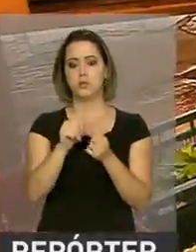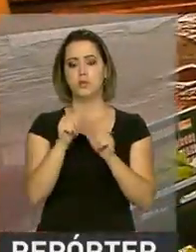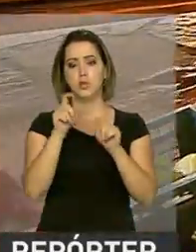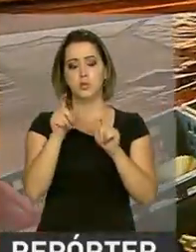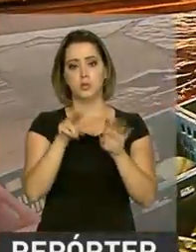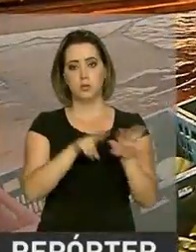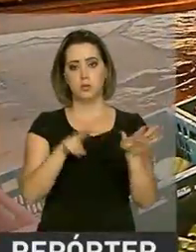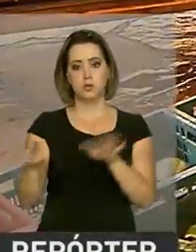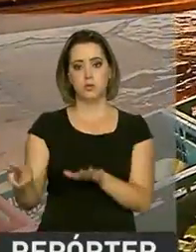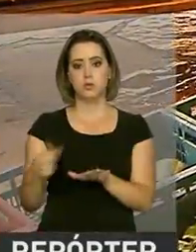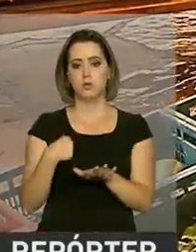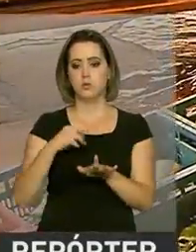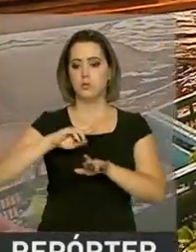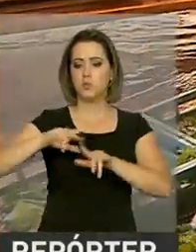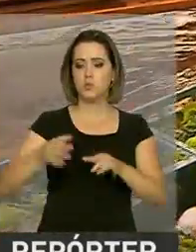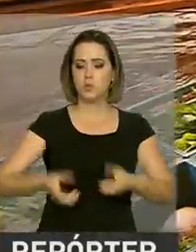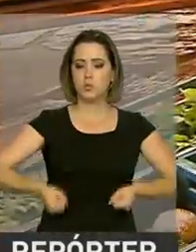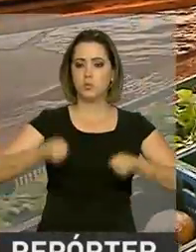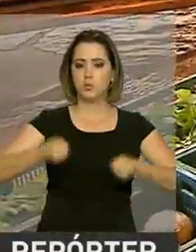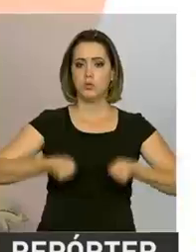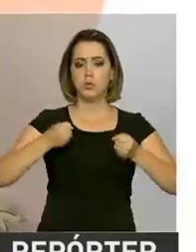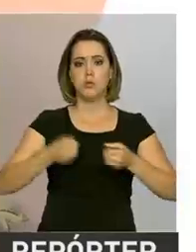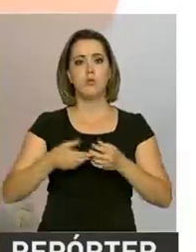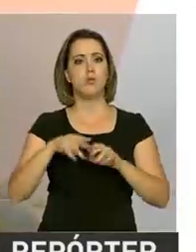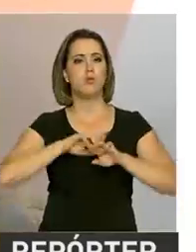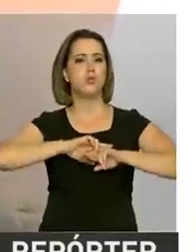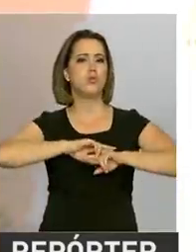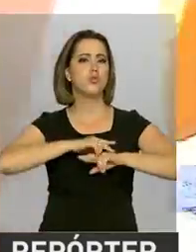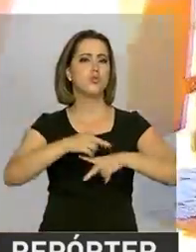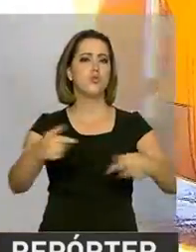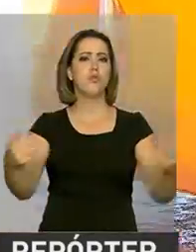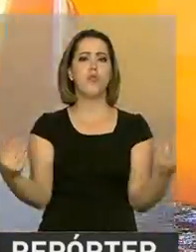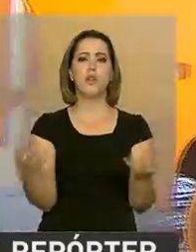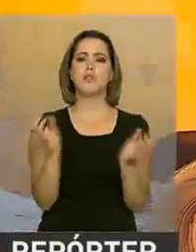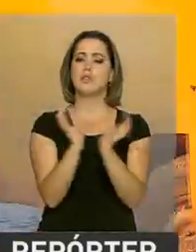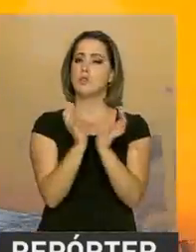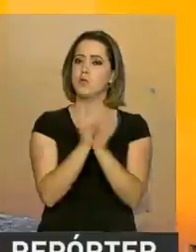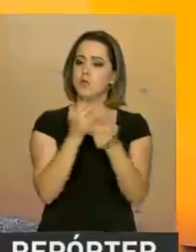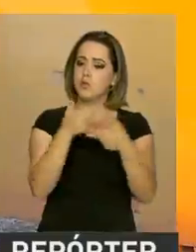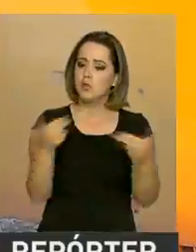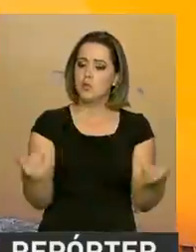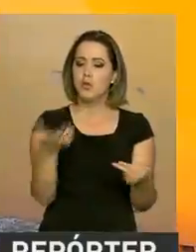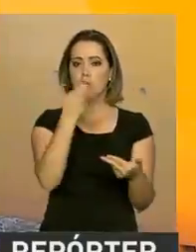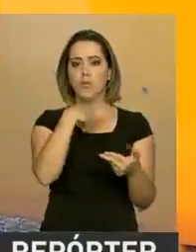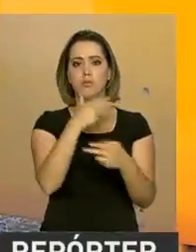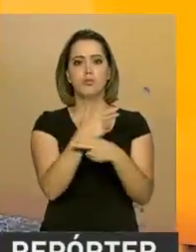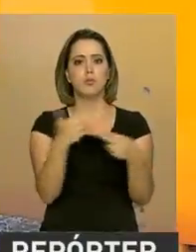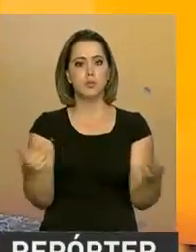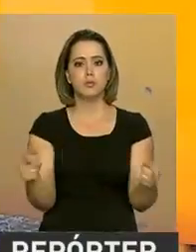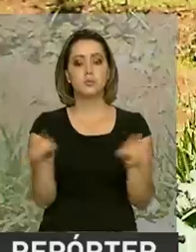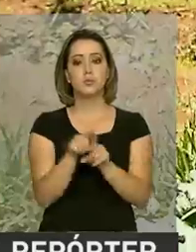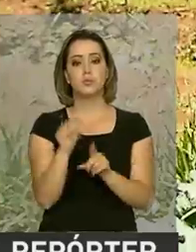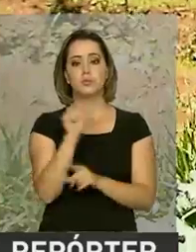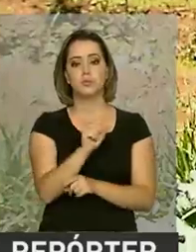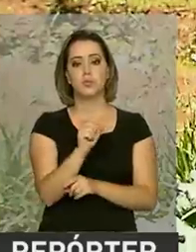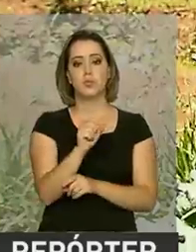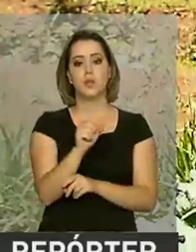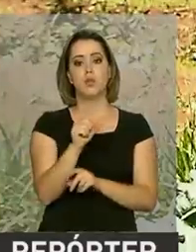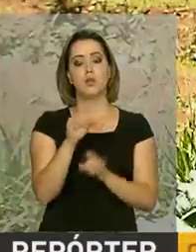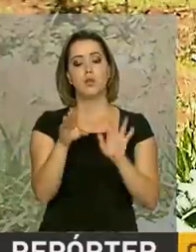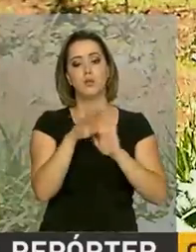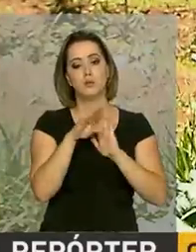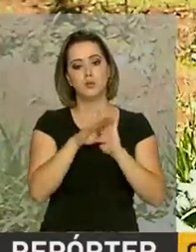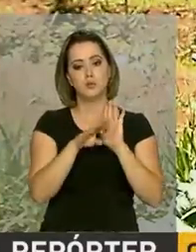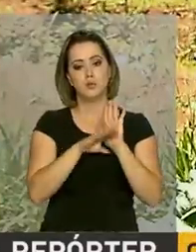uma cesta com uma variedade de hortaliças legumes verduras e frutas livres de agrotóxico o projeto